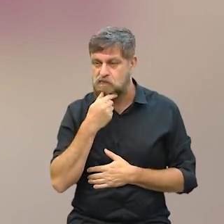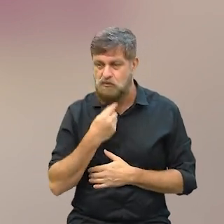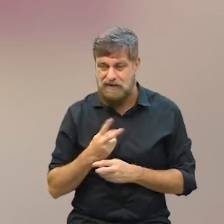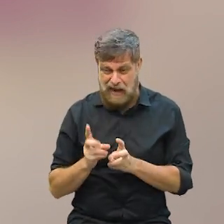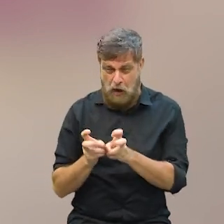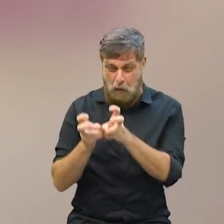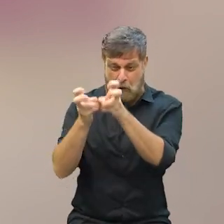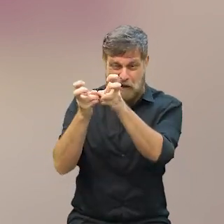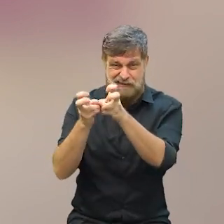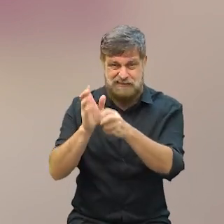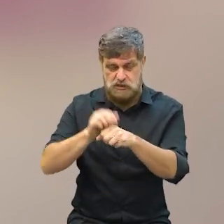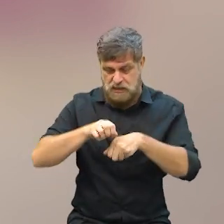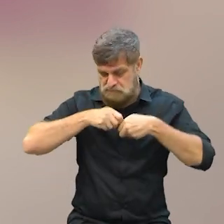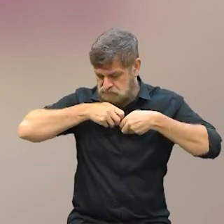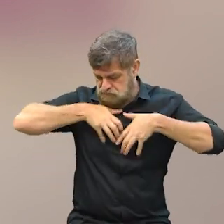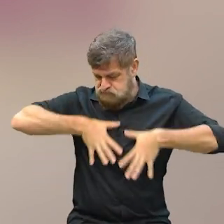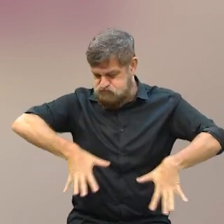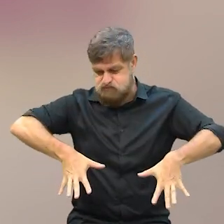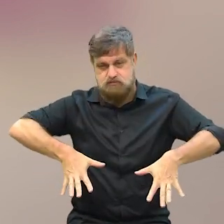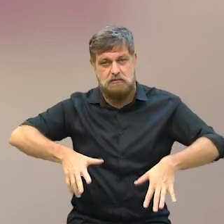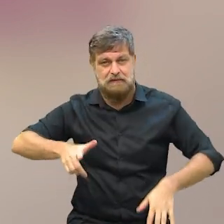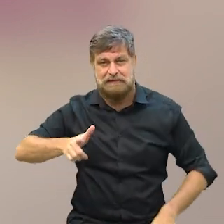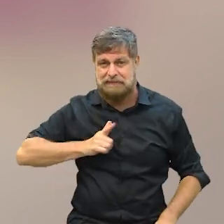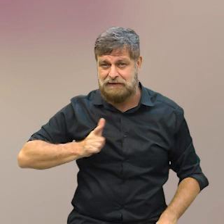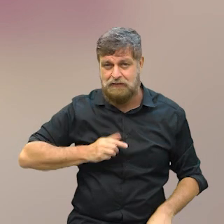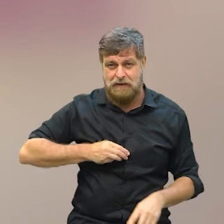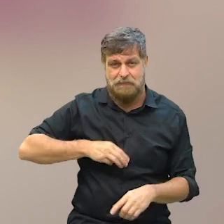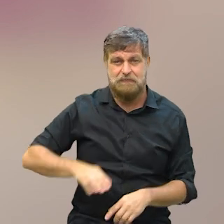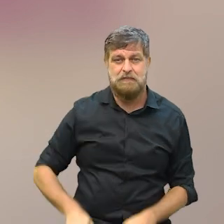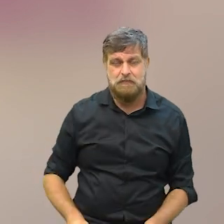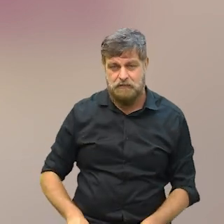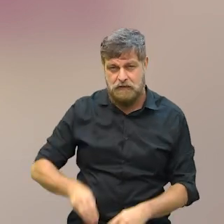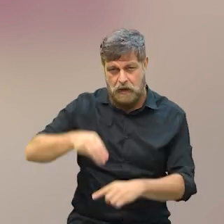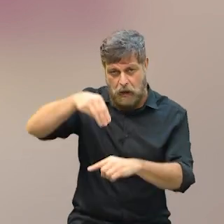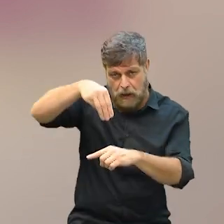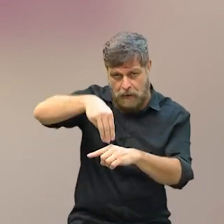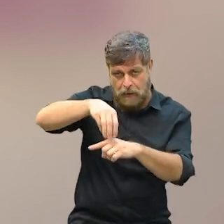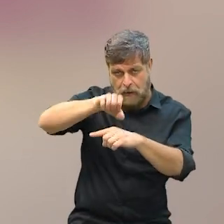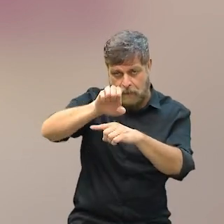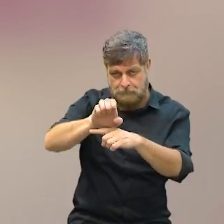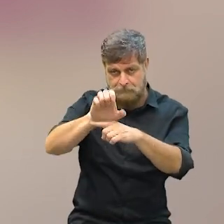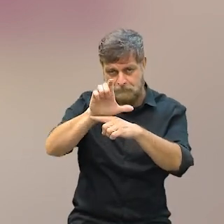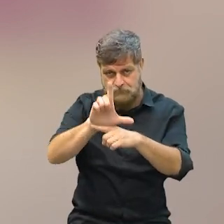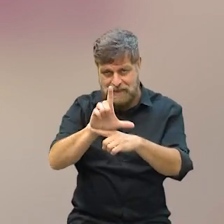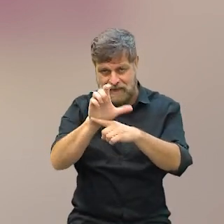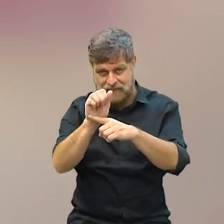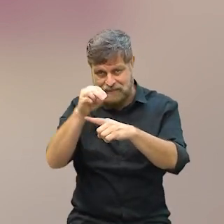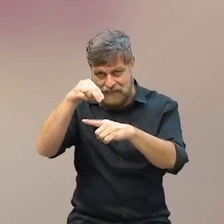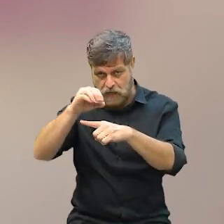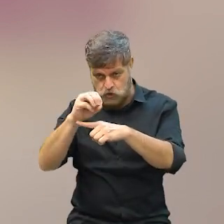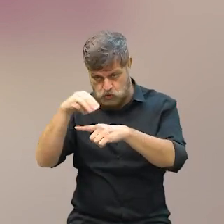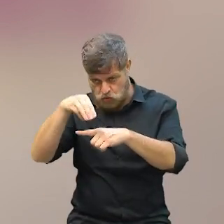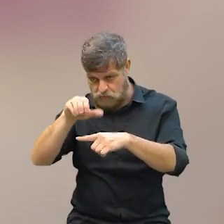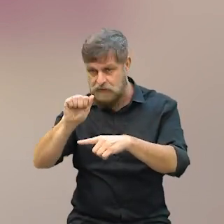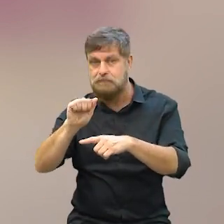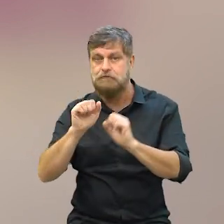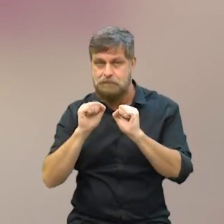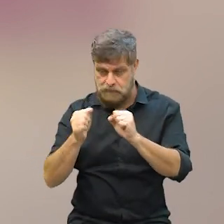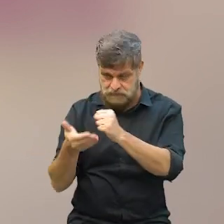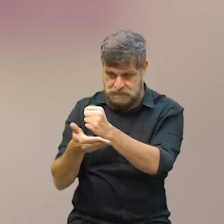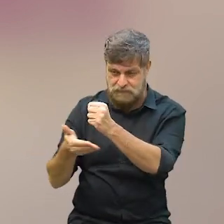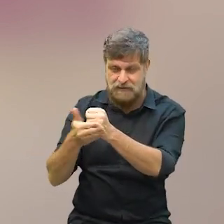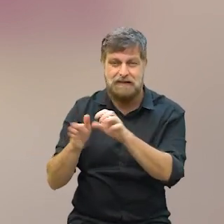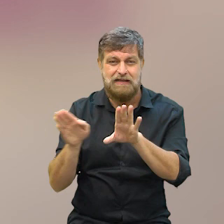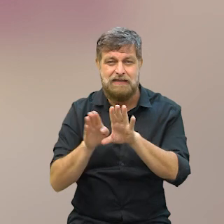muito grande, ele pode já ter dado metástase. Então, assim, o melanoma é uma das causas. Outra causa, por exemplo,